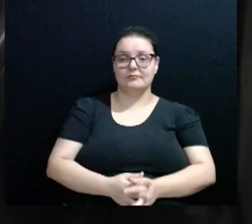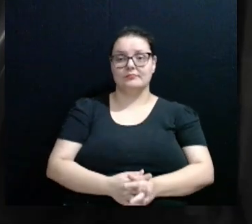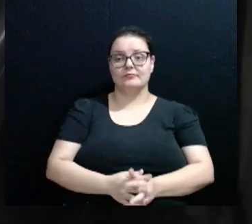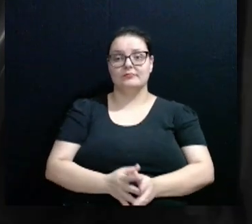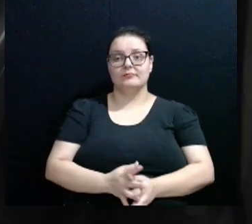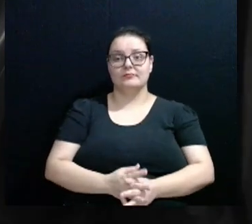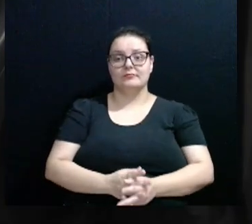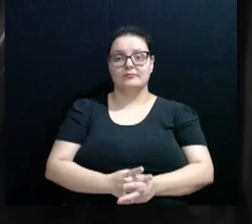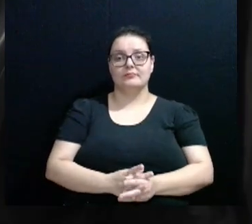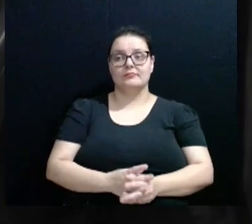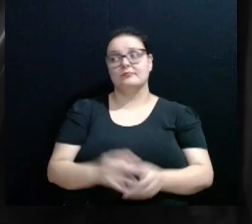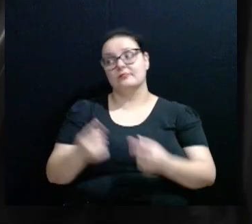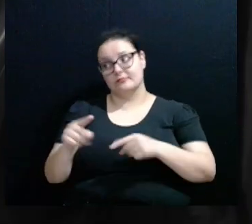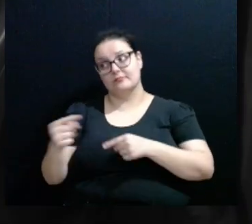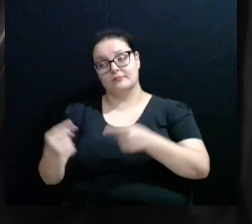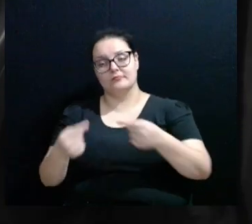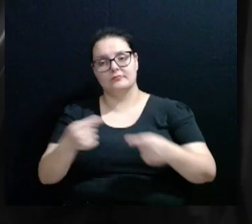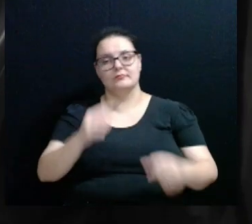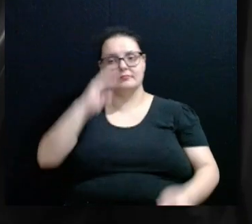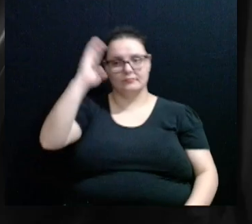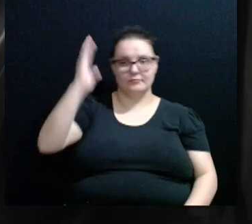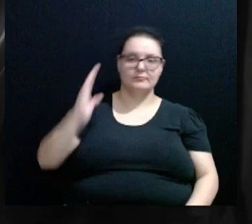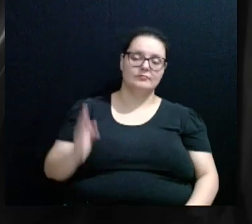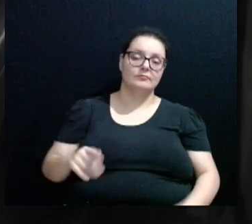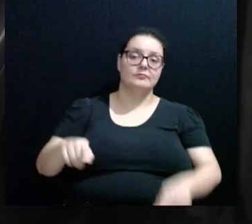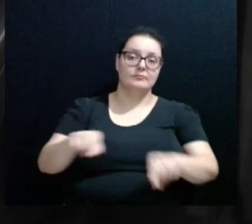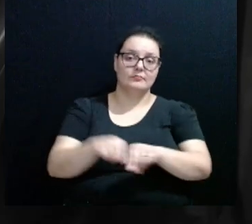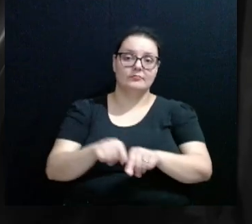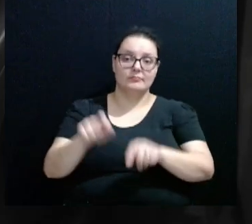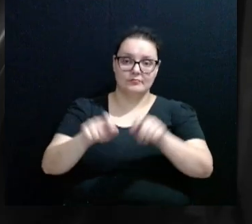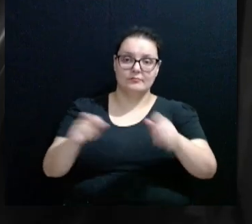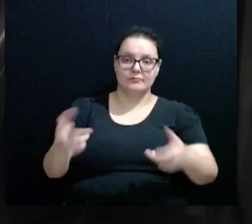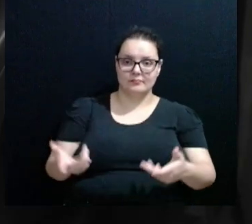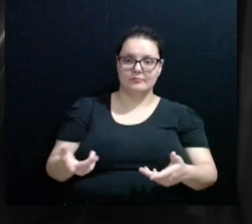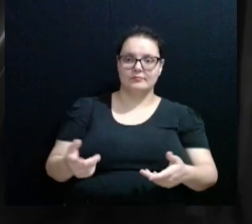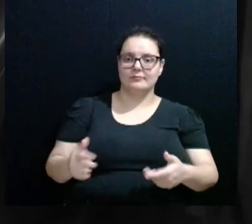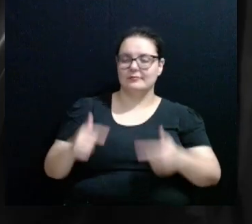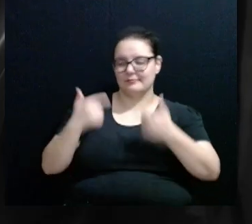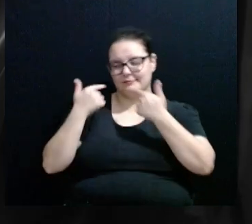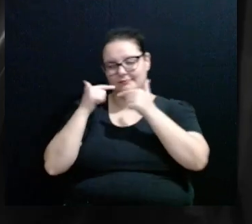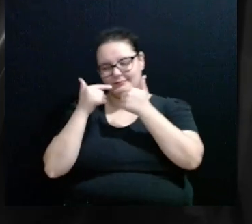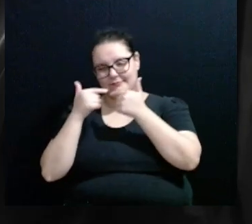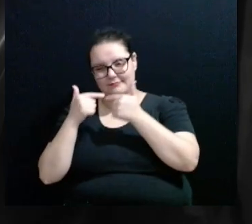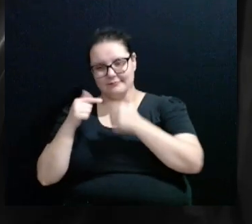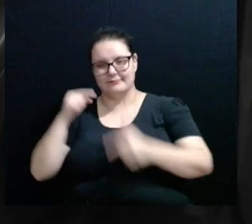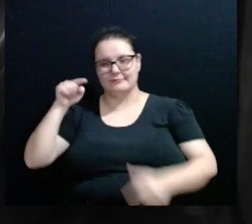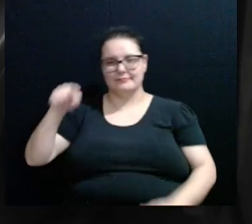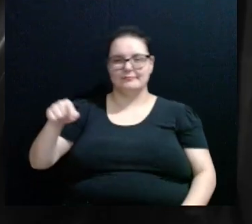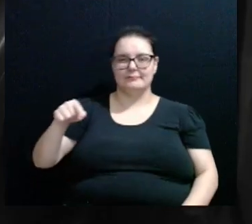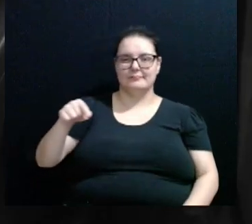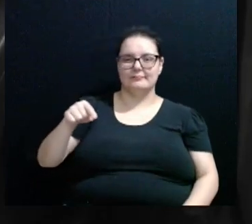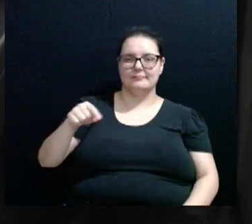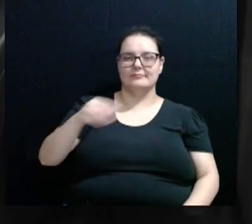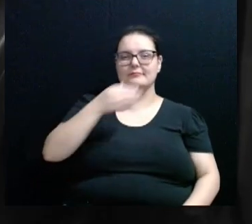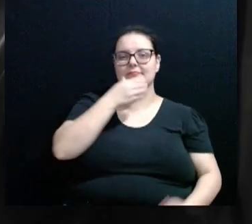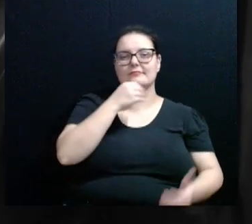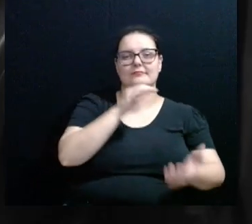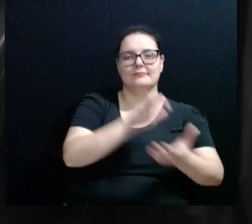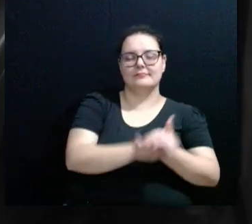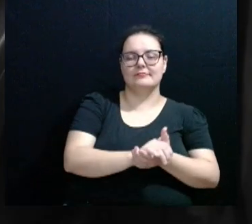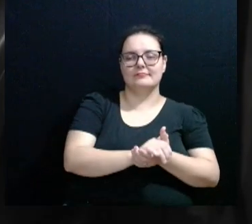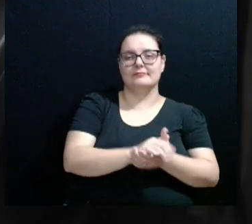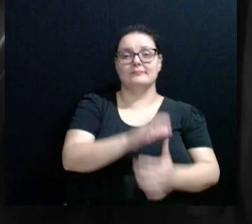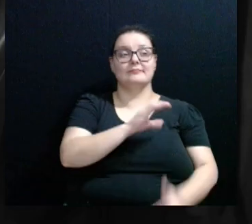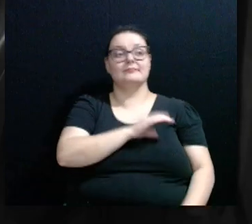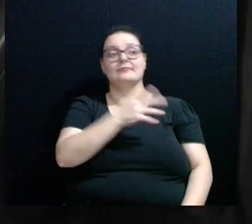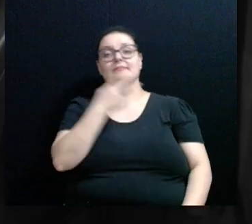mas a gente provocou esse debate no Brasil até, e o pessoal até tirava sarro, falava assim, tá você e o marido da Demi Moore lá no Canadá falando sobre isso.